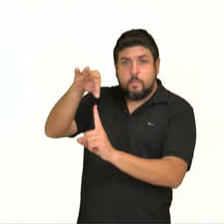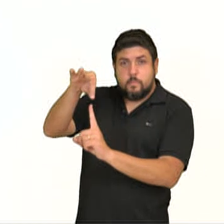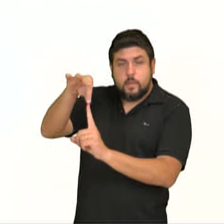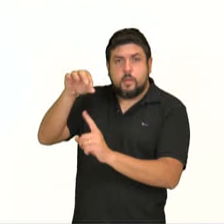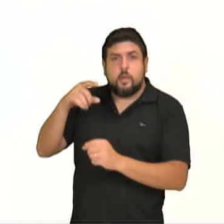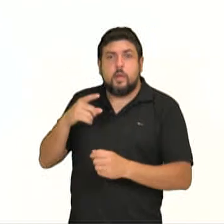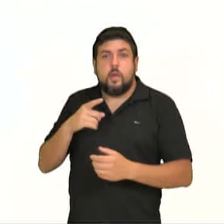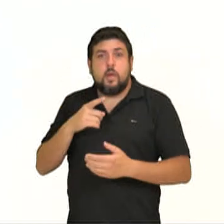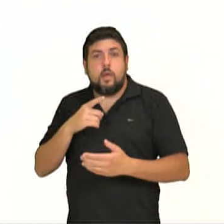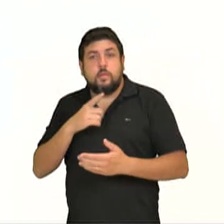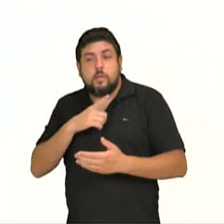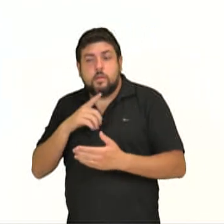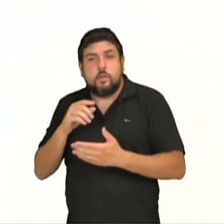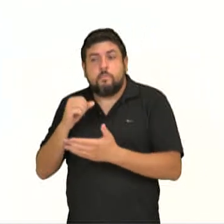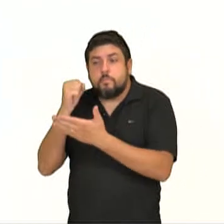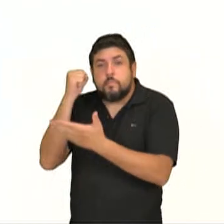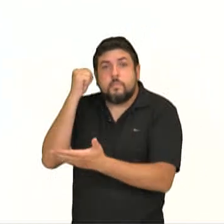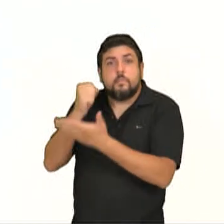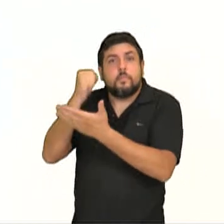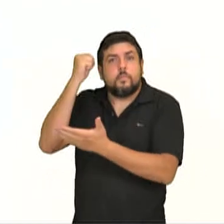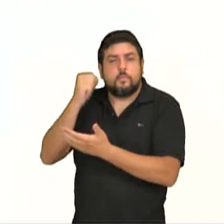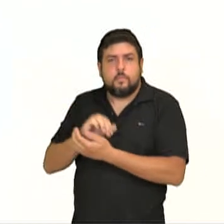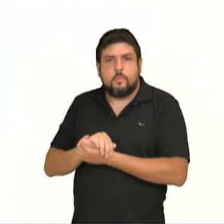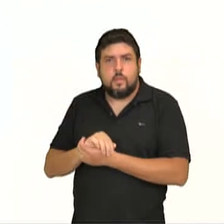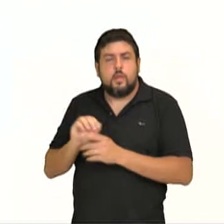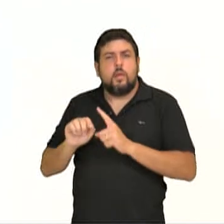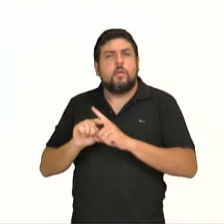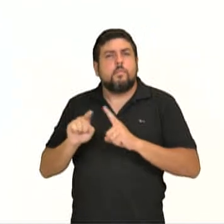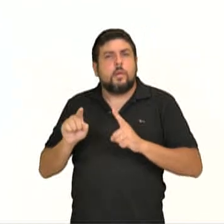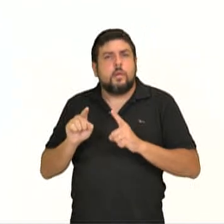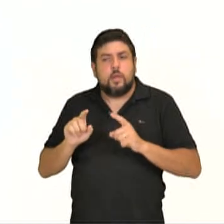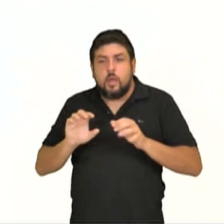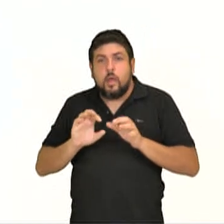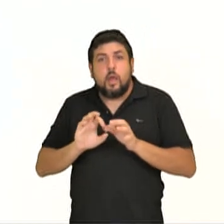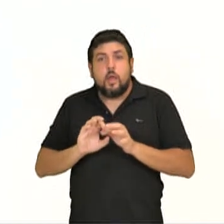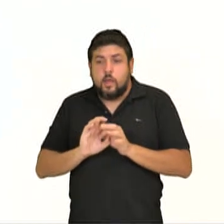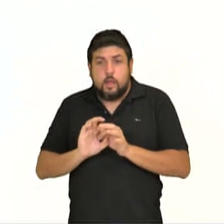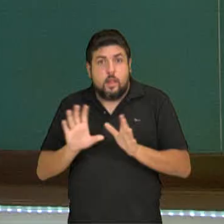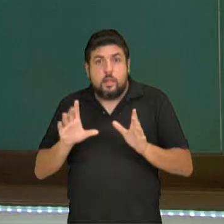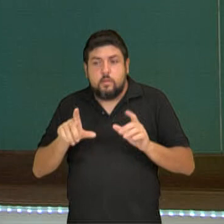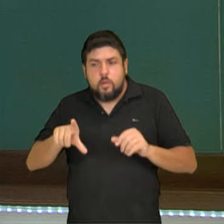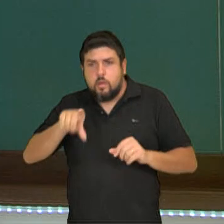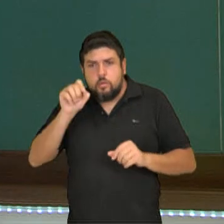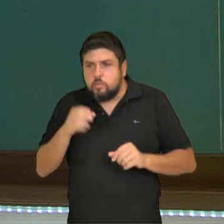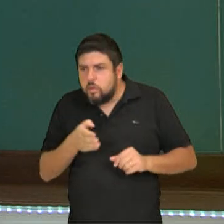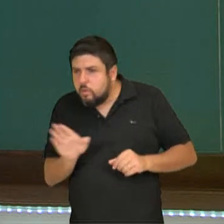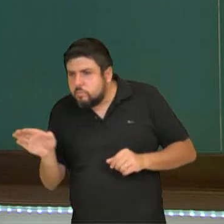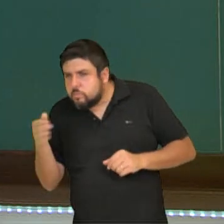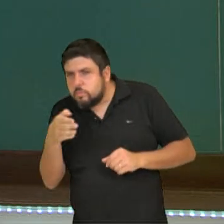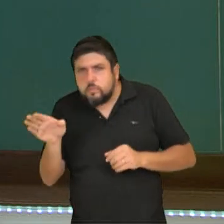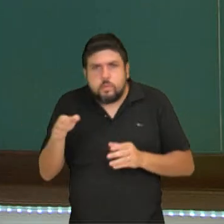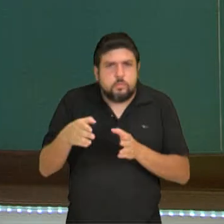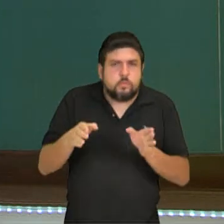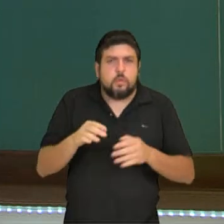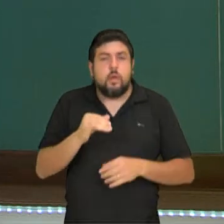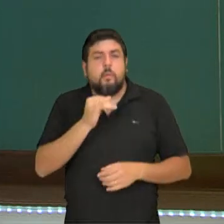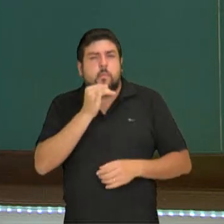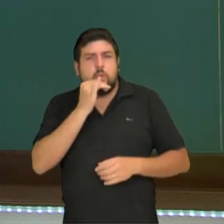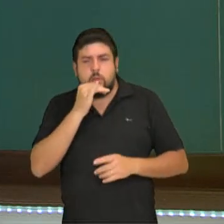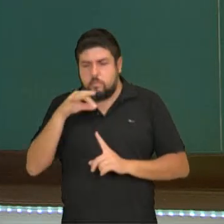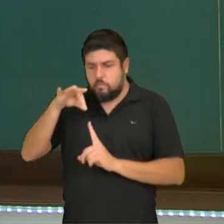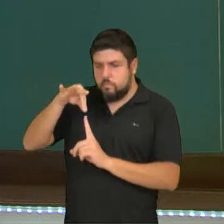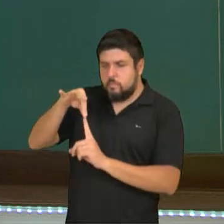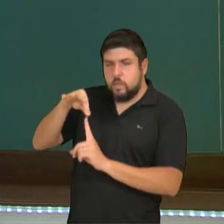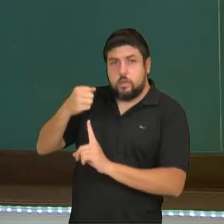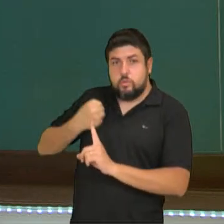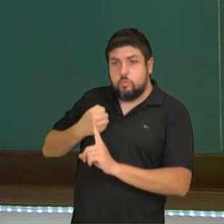obrigatória, porém, a escolha de uma rota entre eles é livre. Então, por exemplo, vocês têm que passar no ponto 5, depois